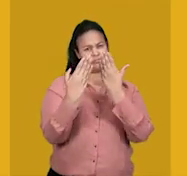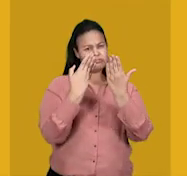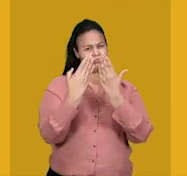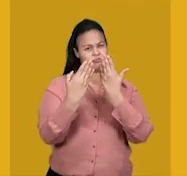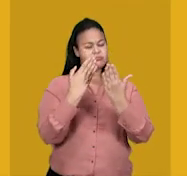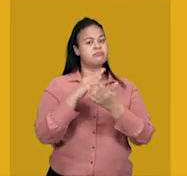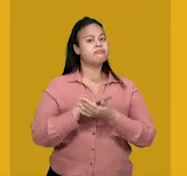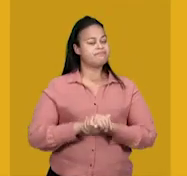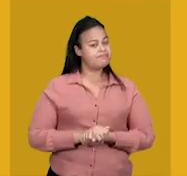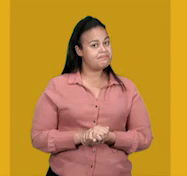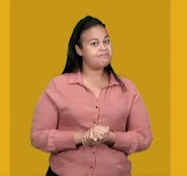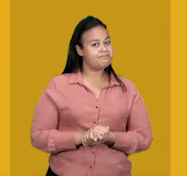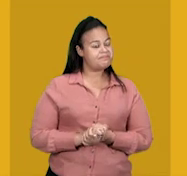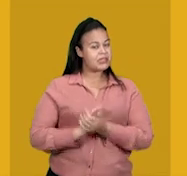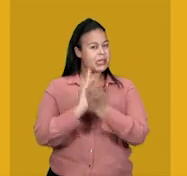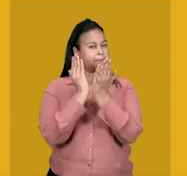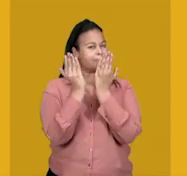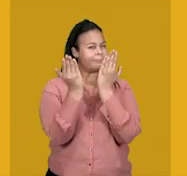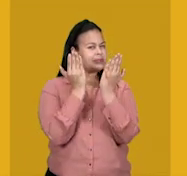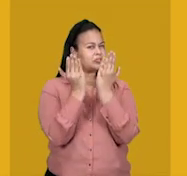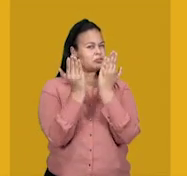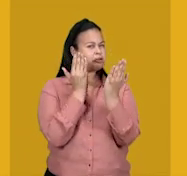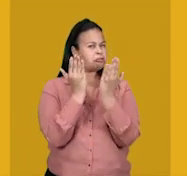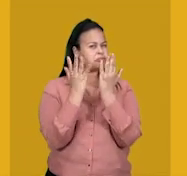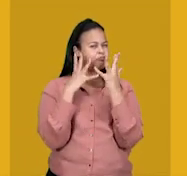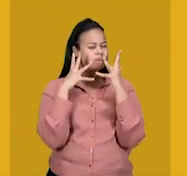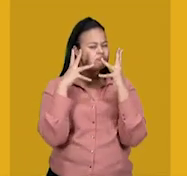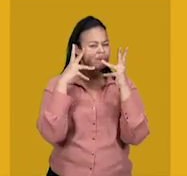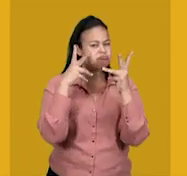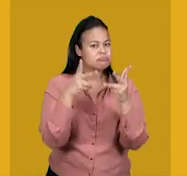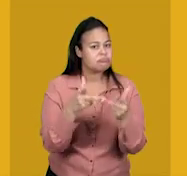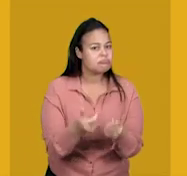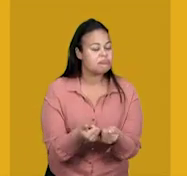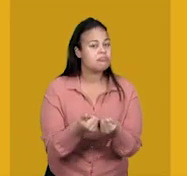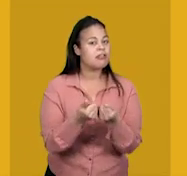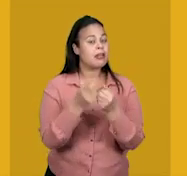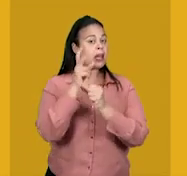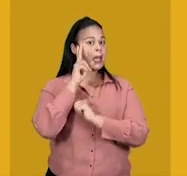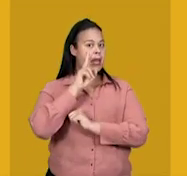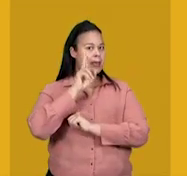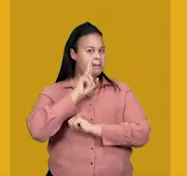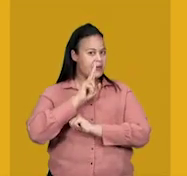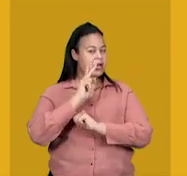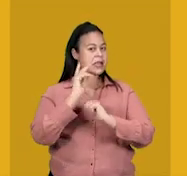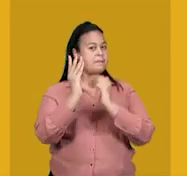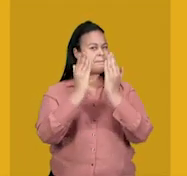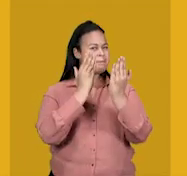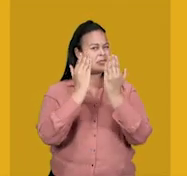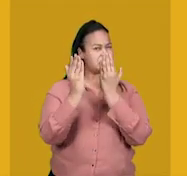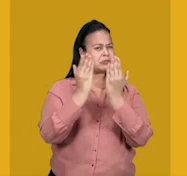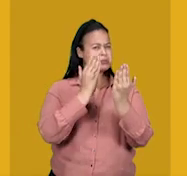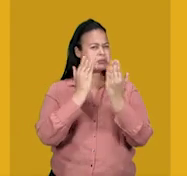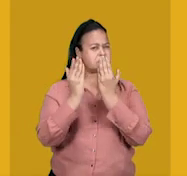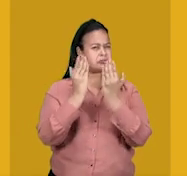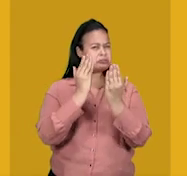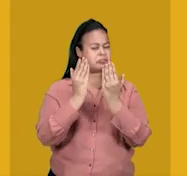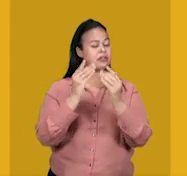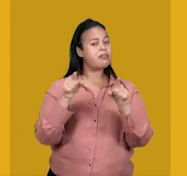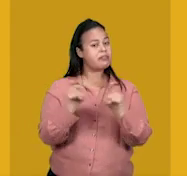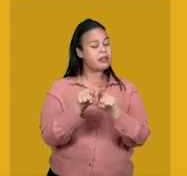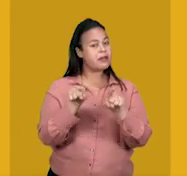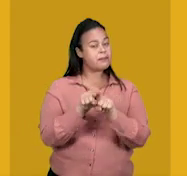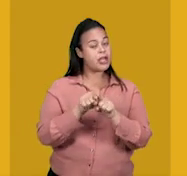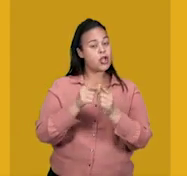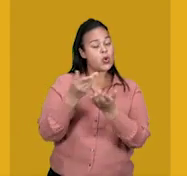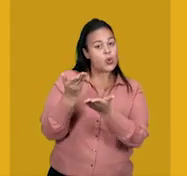e a psicologia de uma forma geral, lembrando que psicologia, psique, vai ser justamente